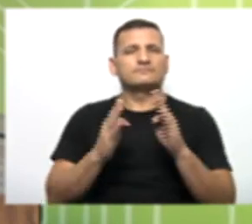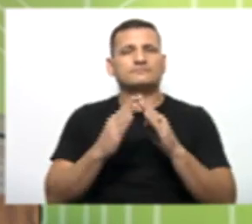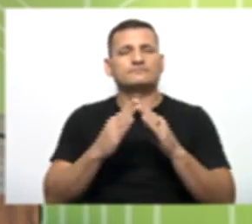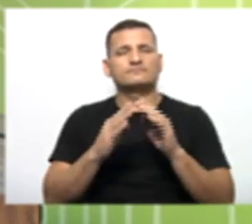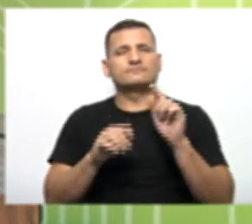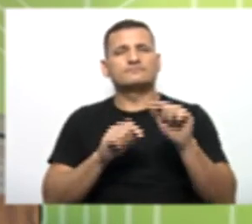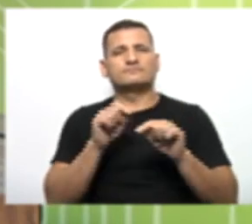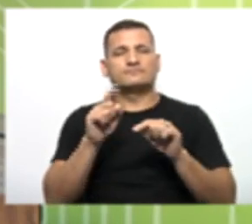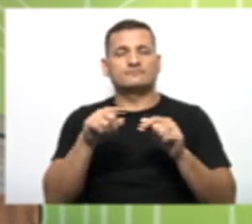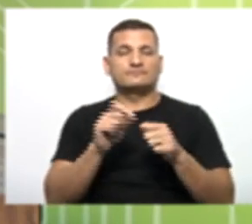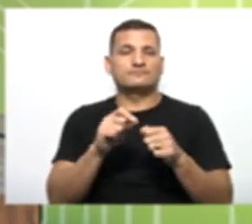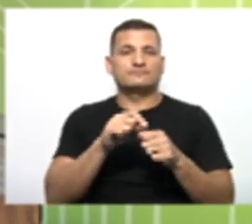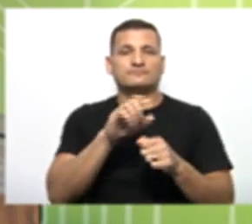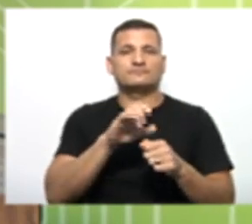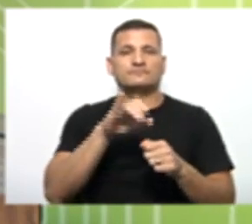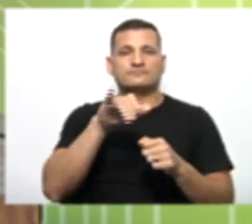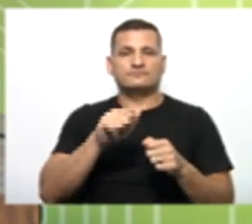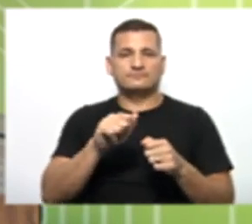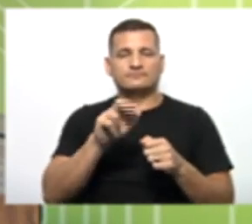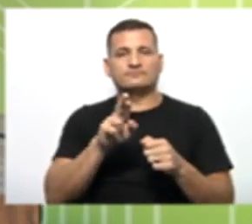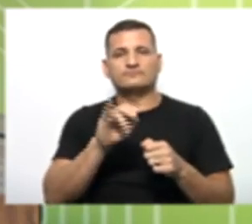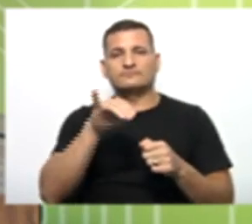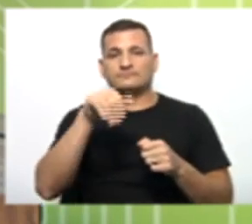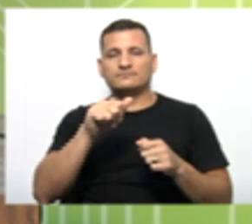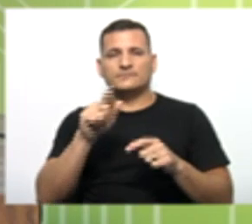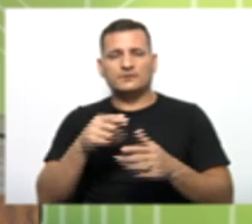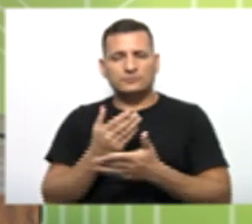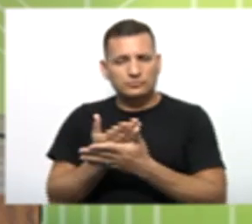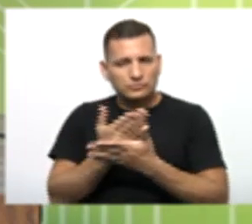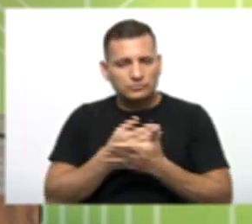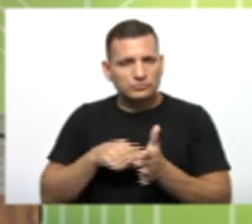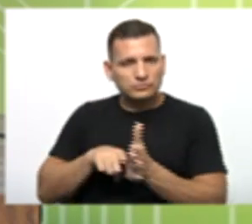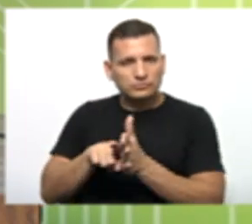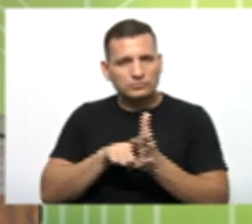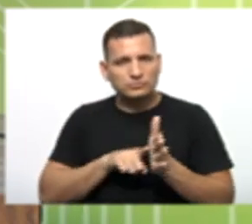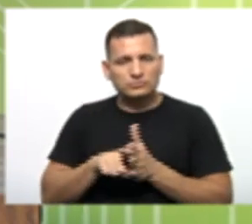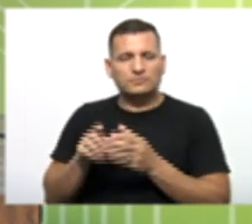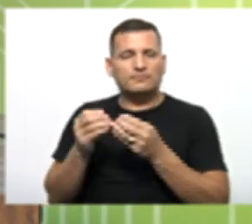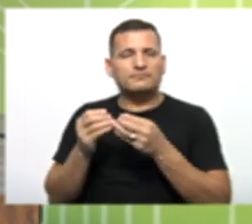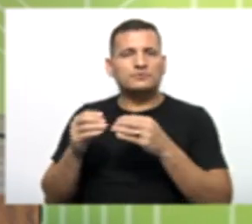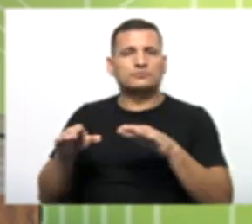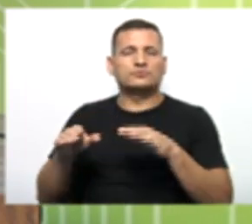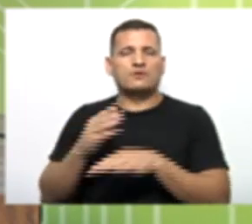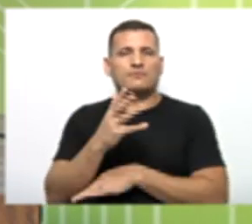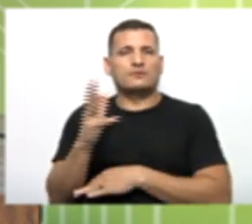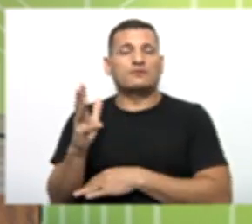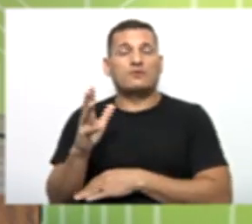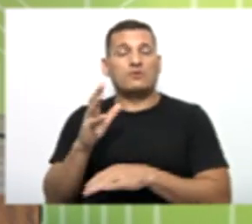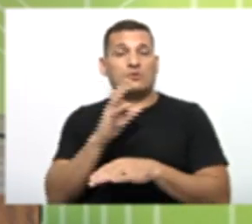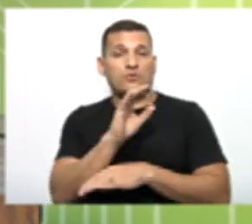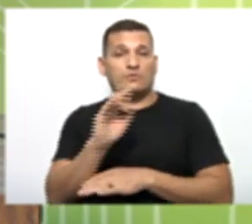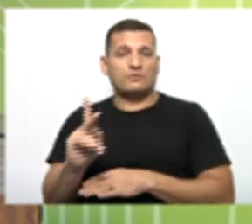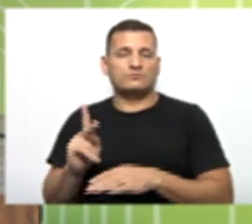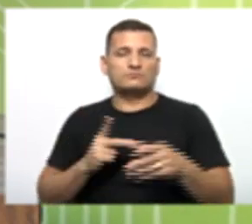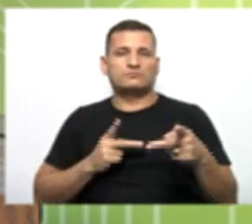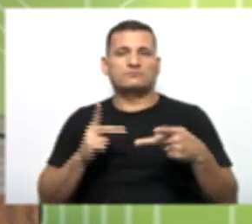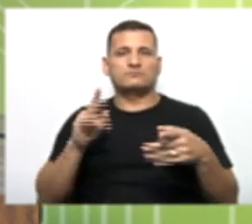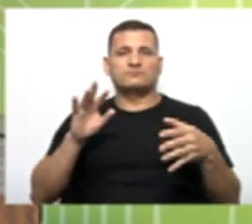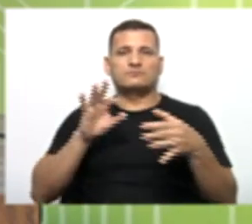EIA-RIMA, um estudo de impacto ambiental da cooperativa que está no projeto integrador de